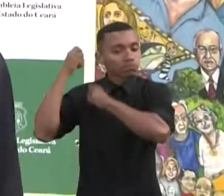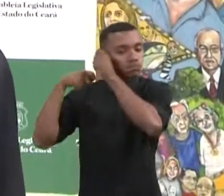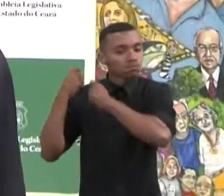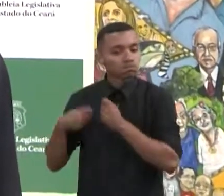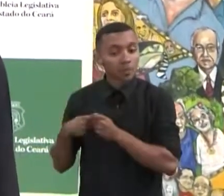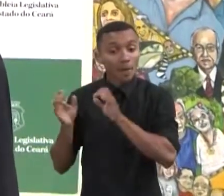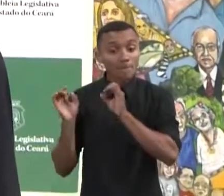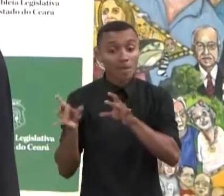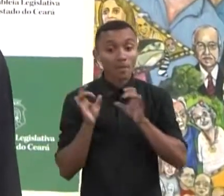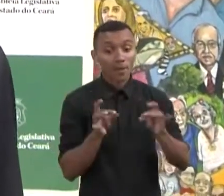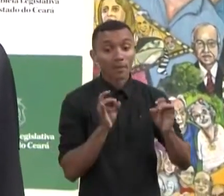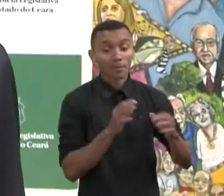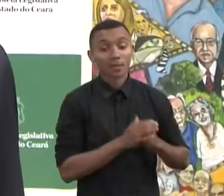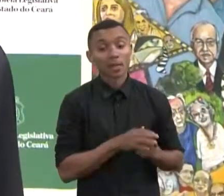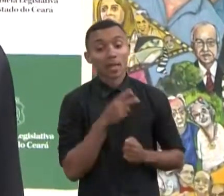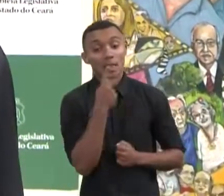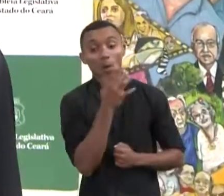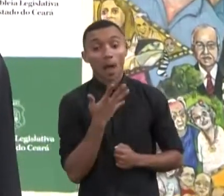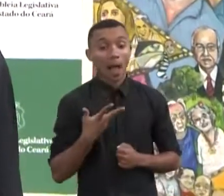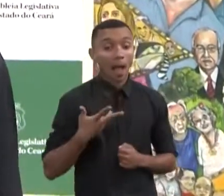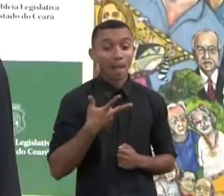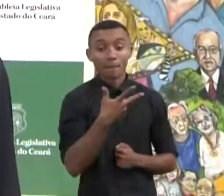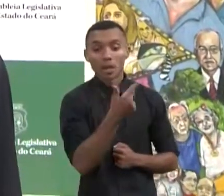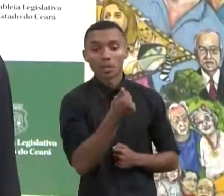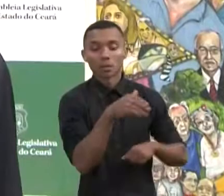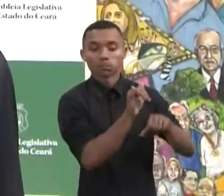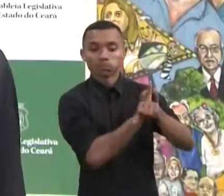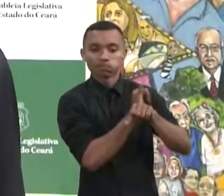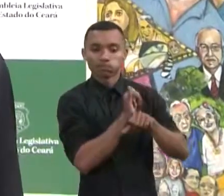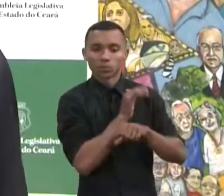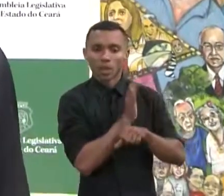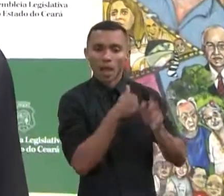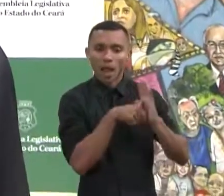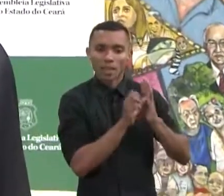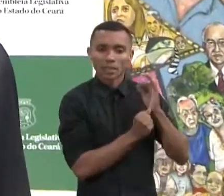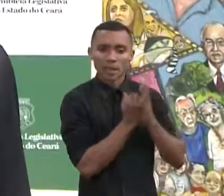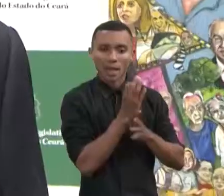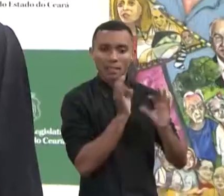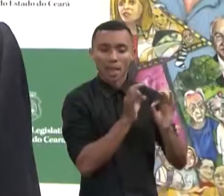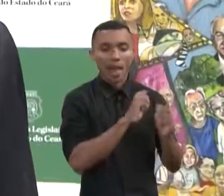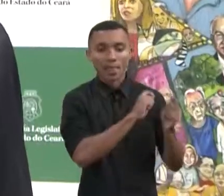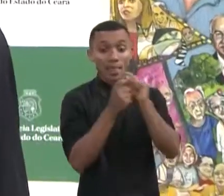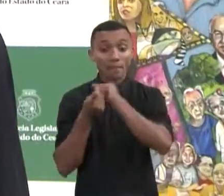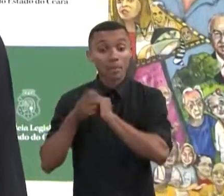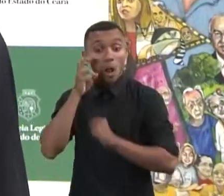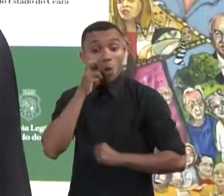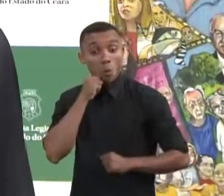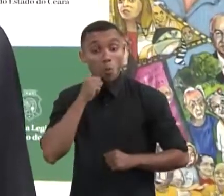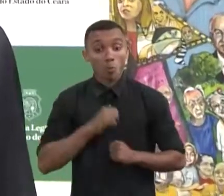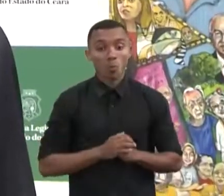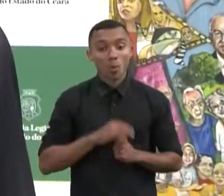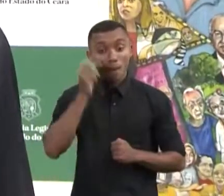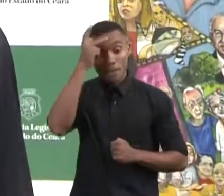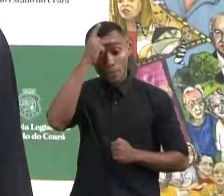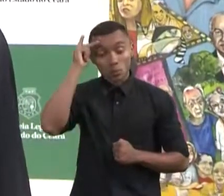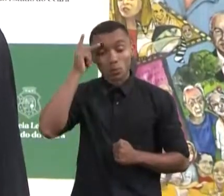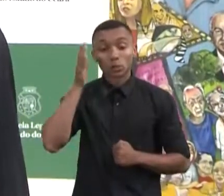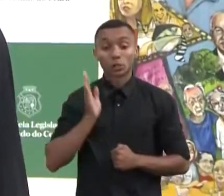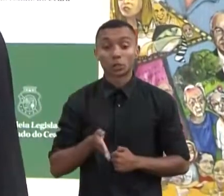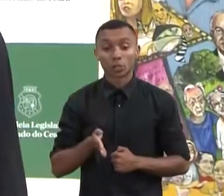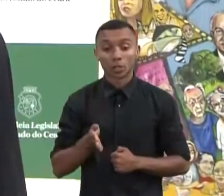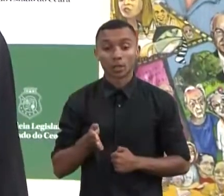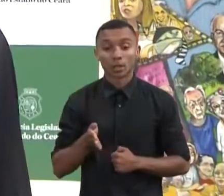colocar sua arte, o talento seu que você fez, transformar em dinheiro. A quantidade de pessoas que